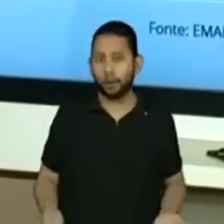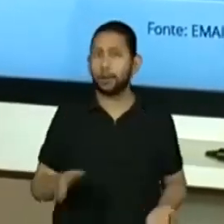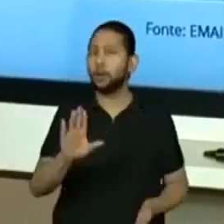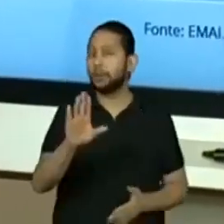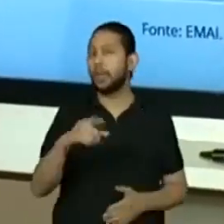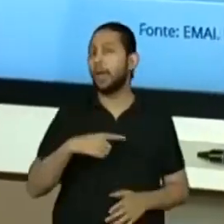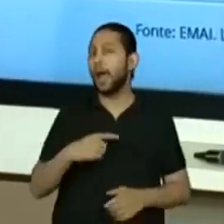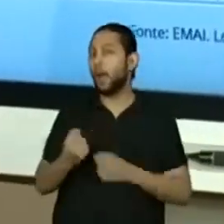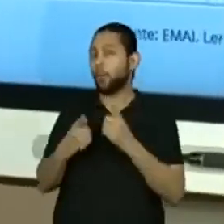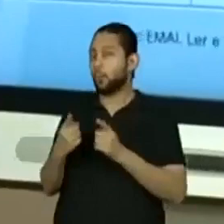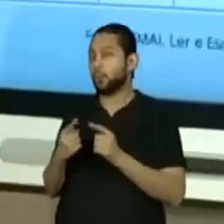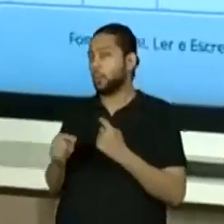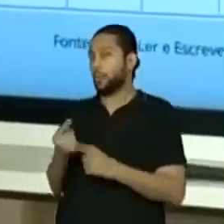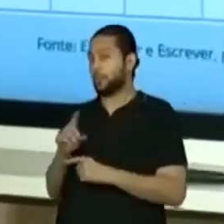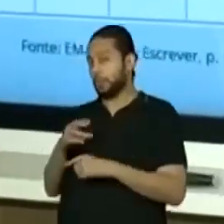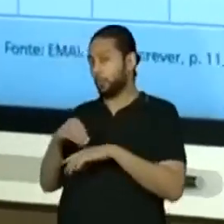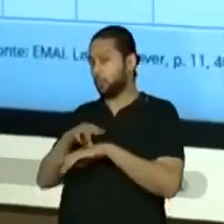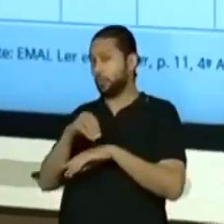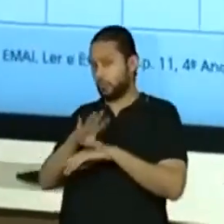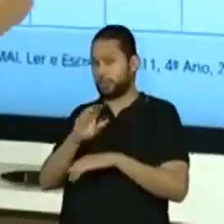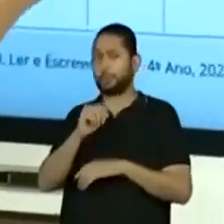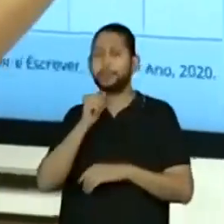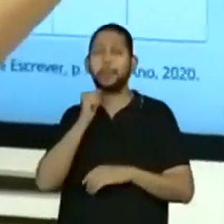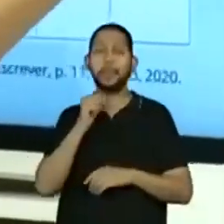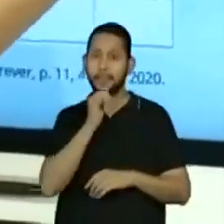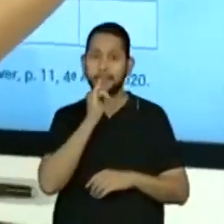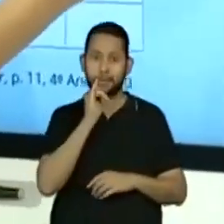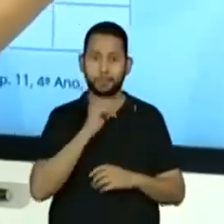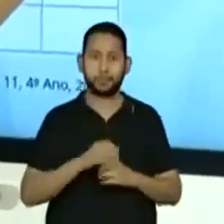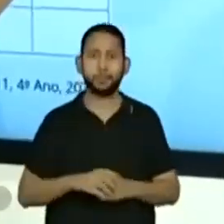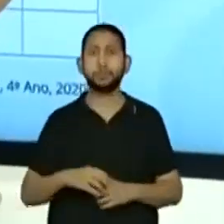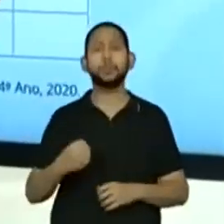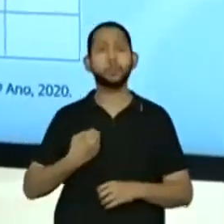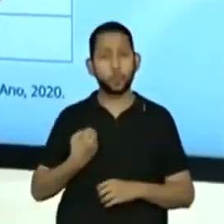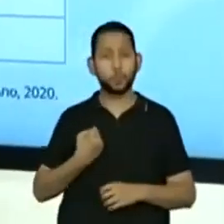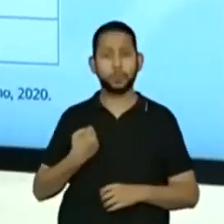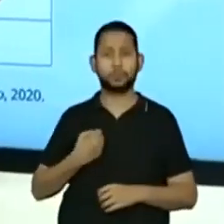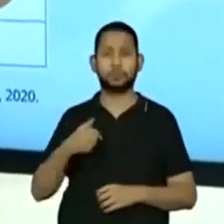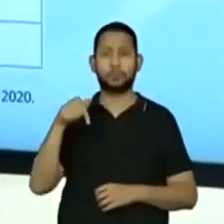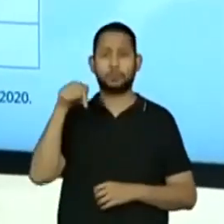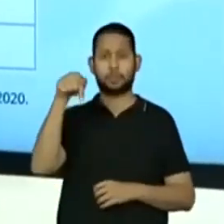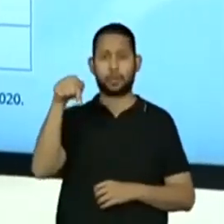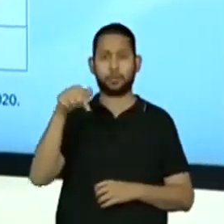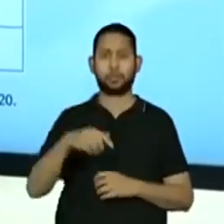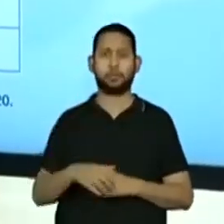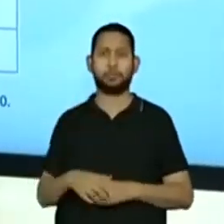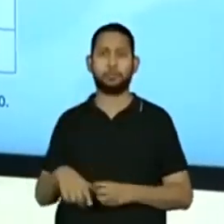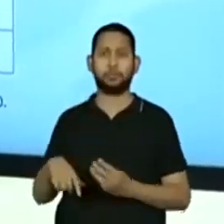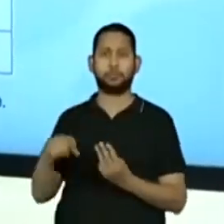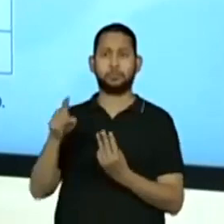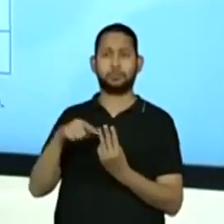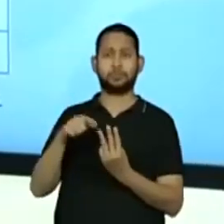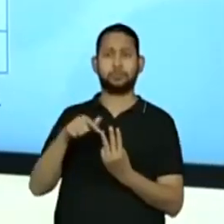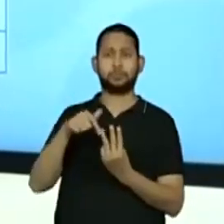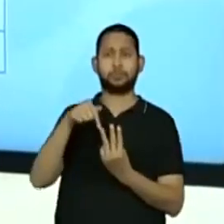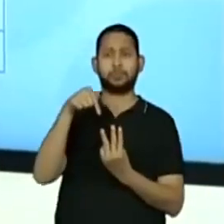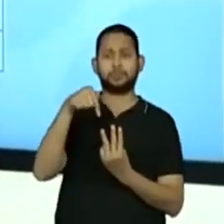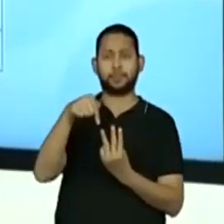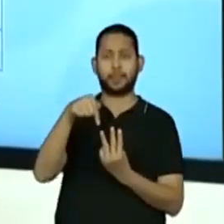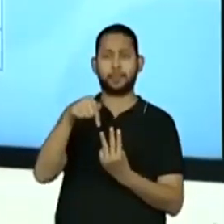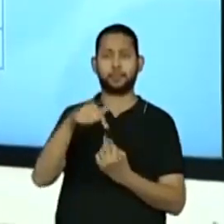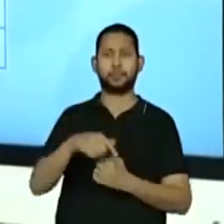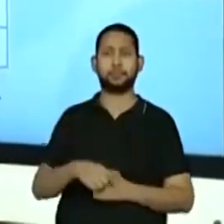que eu já vou contar qual é. Então, por exemplo, se eu tenho aqui o número 7, eu leio